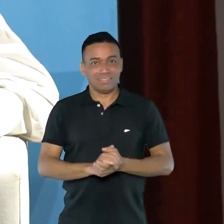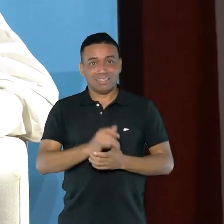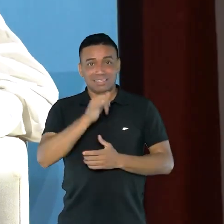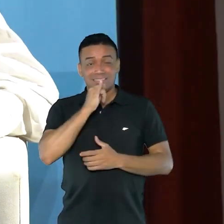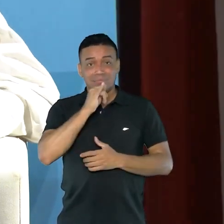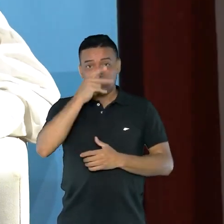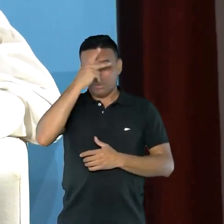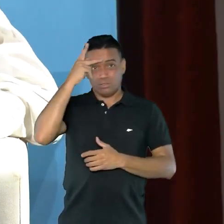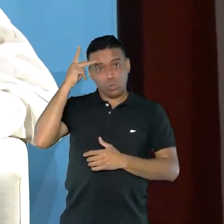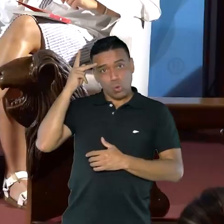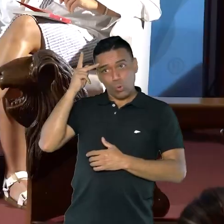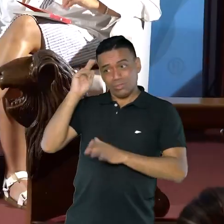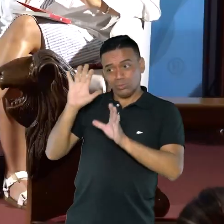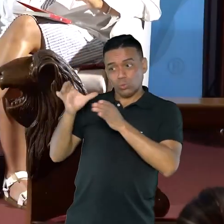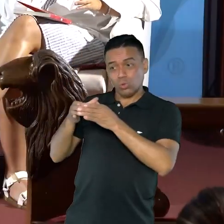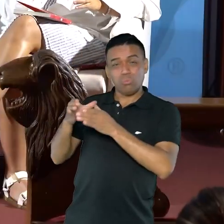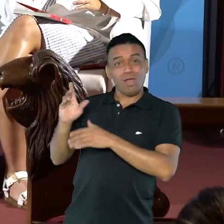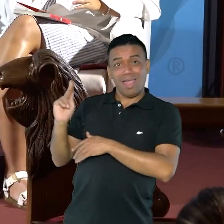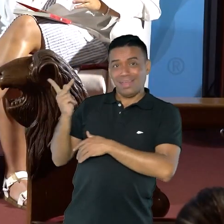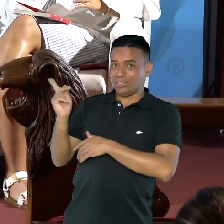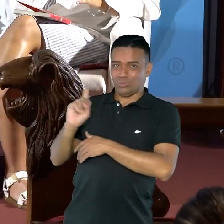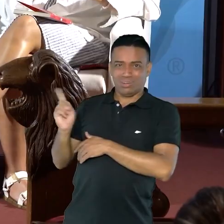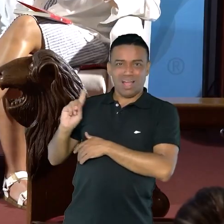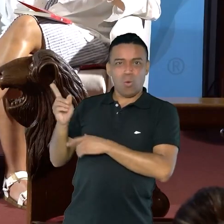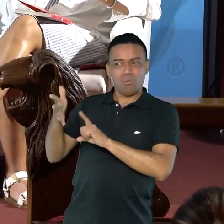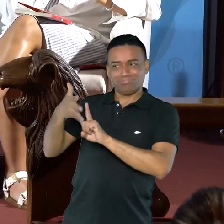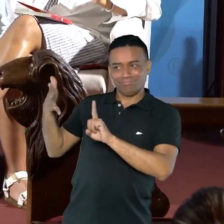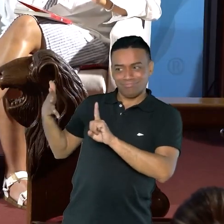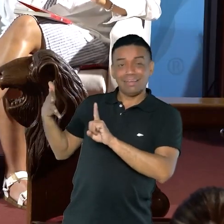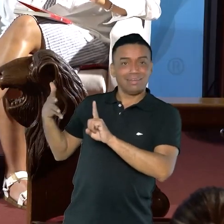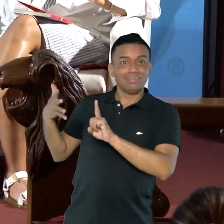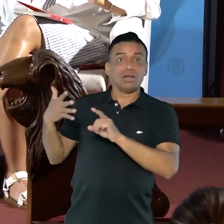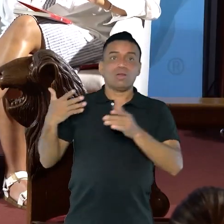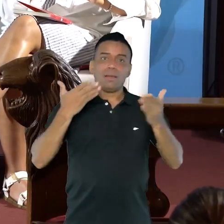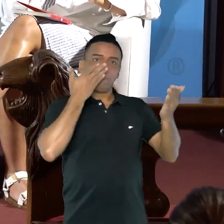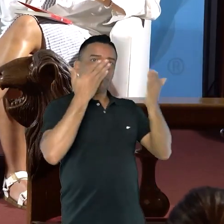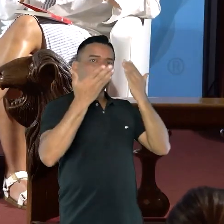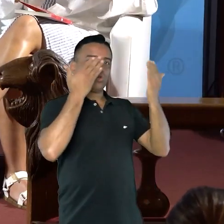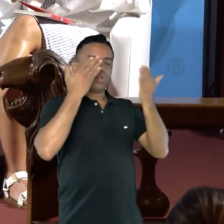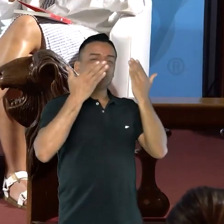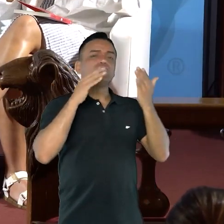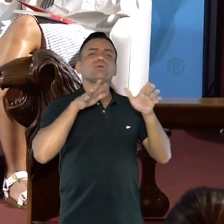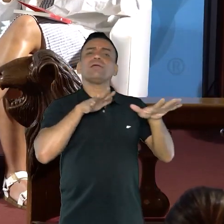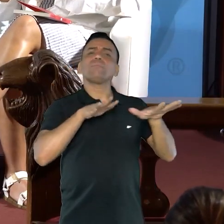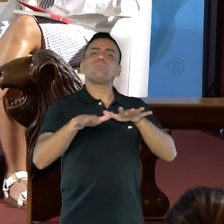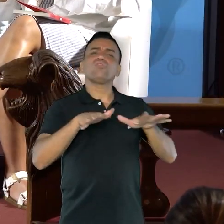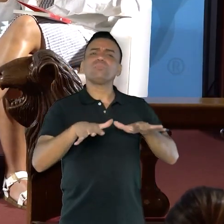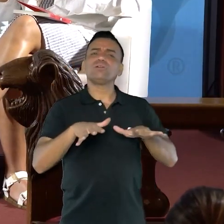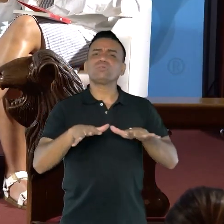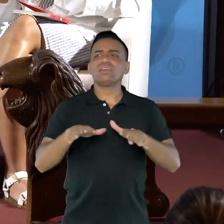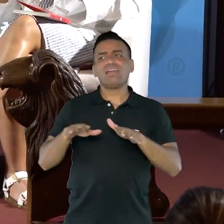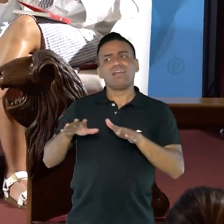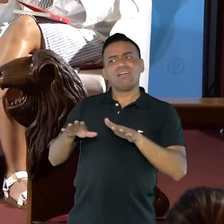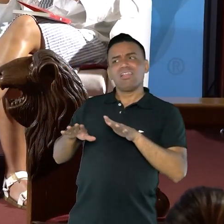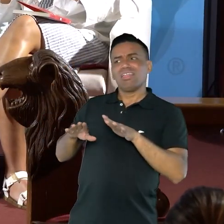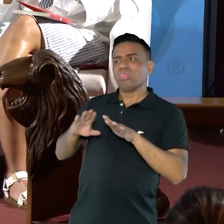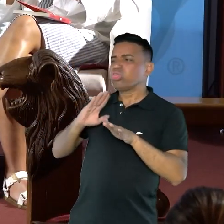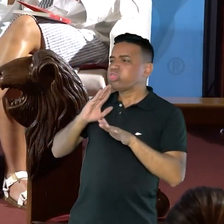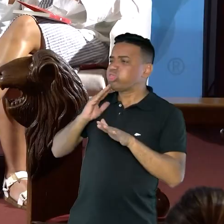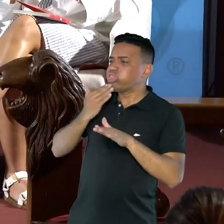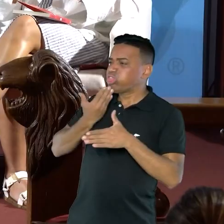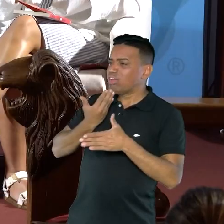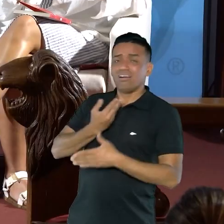são heterossexuais, por muito tempo na psicologia houve esse movimento, né? O que aconteceu de errado na sua